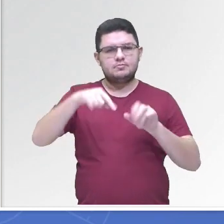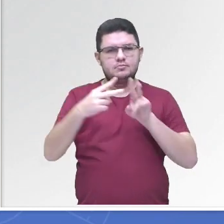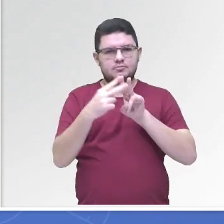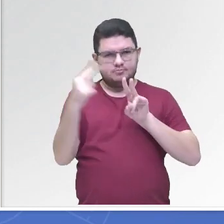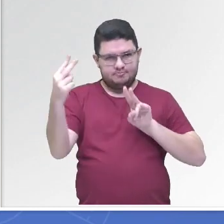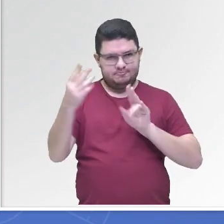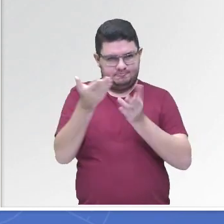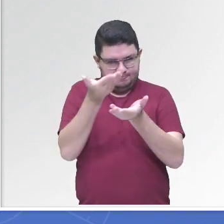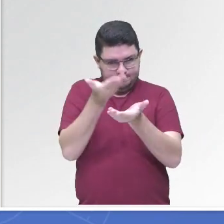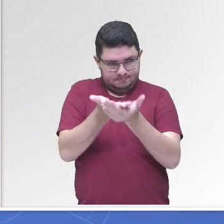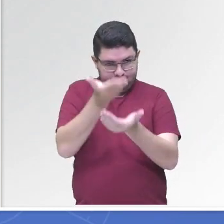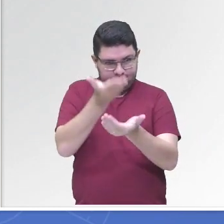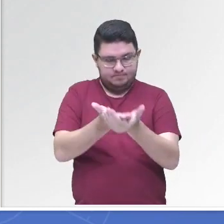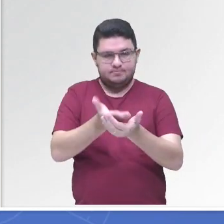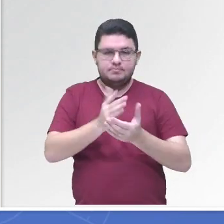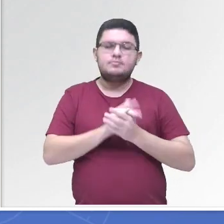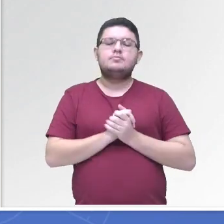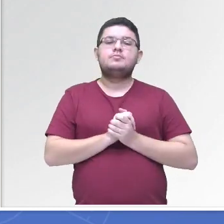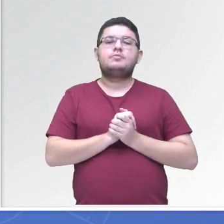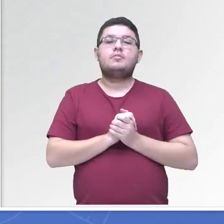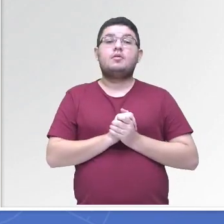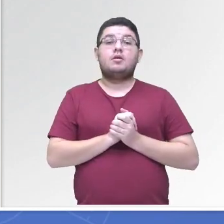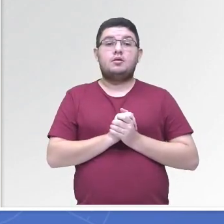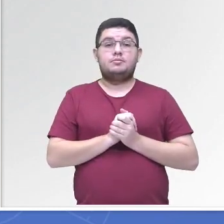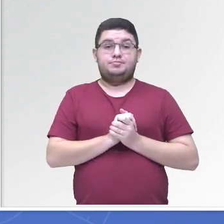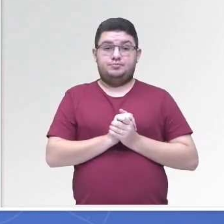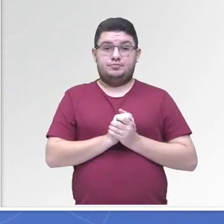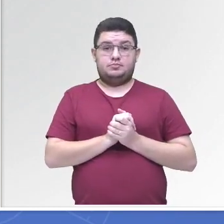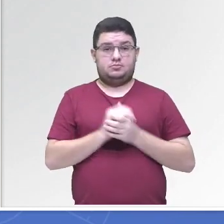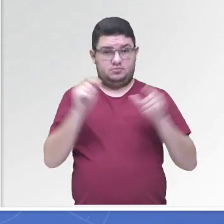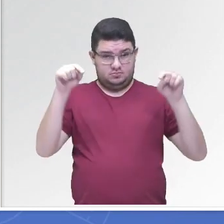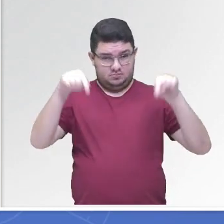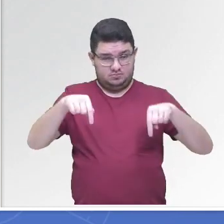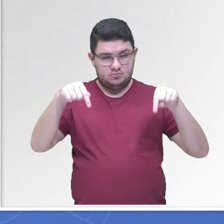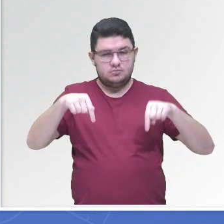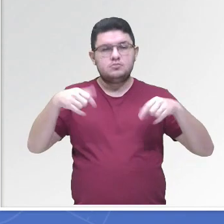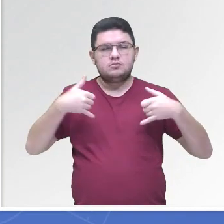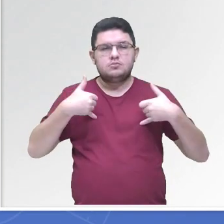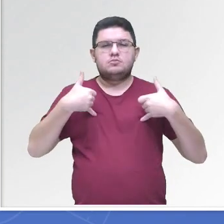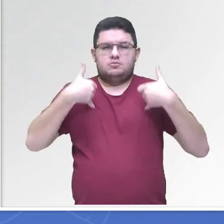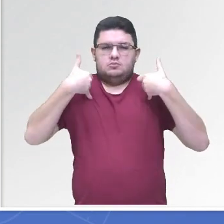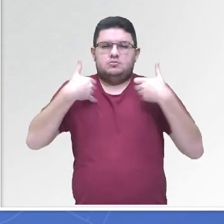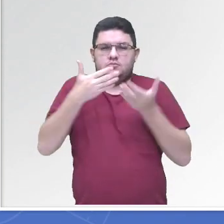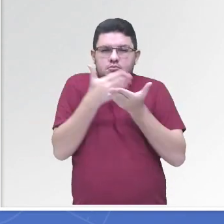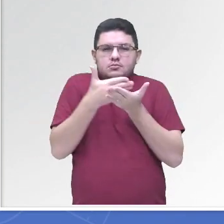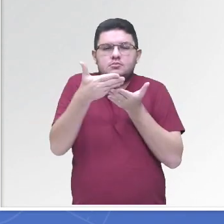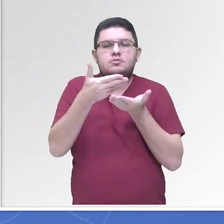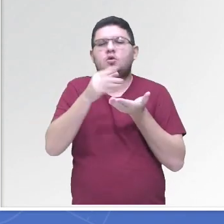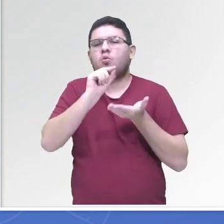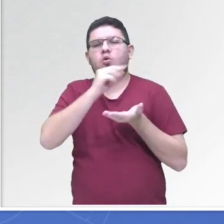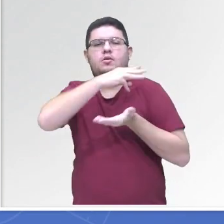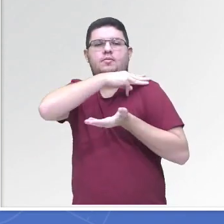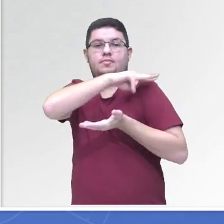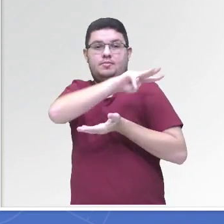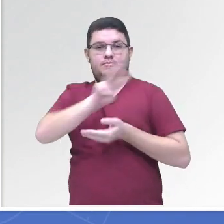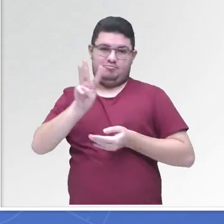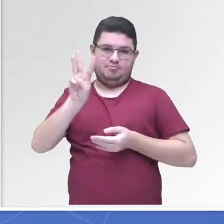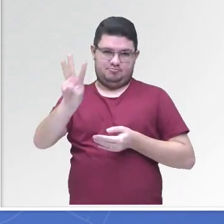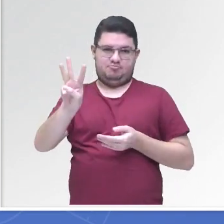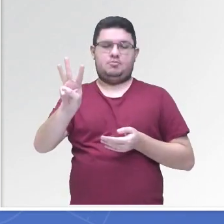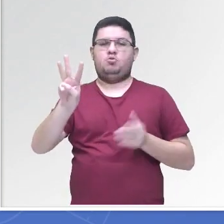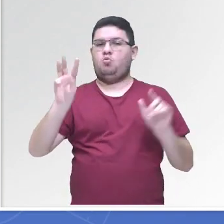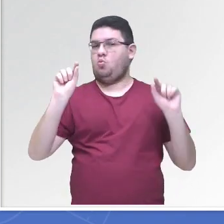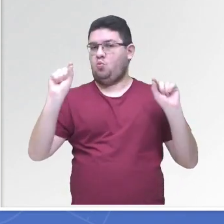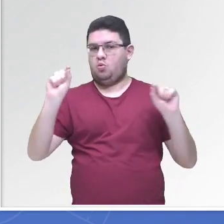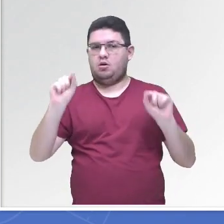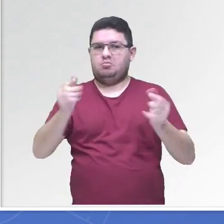muito orgulho que a gente dá início a esse componente aqui para o ensino médio, para a terceira série, tá? Espero que vocês estejam